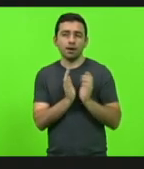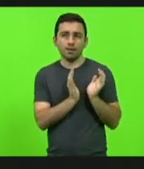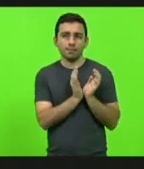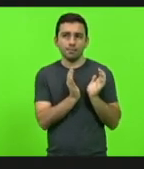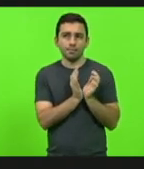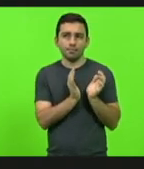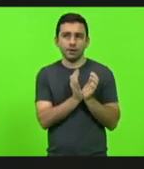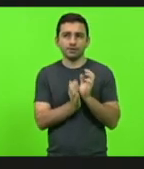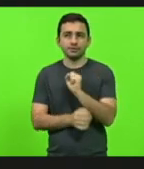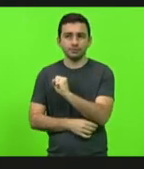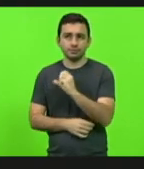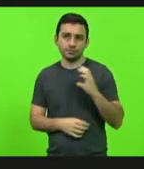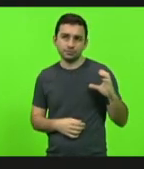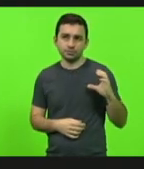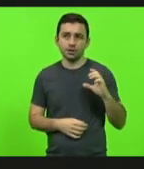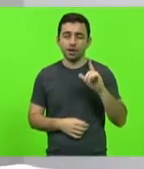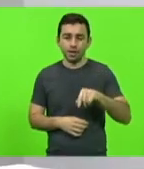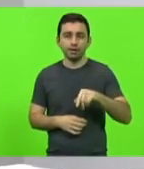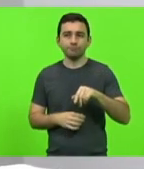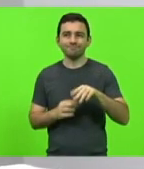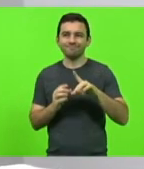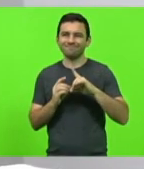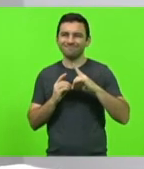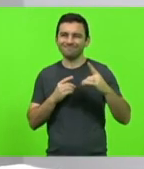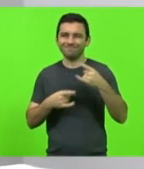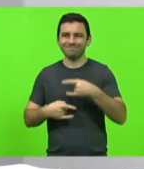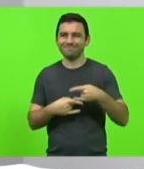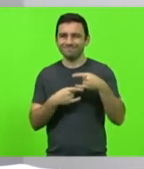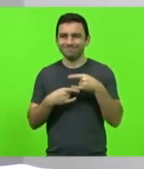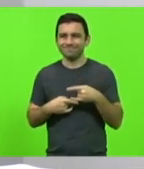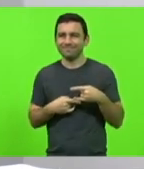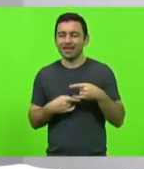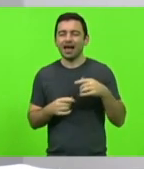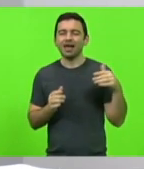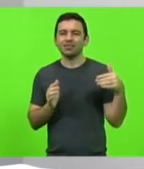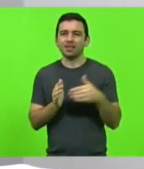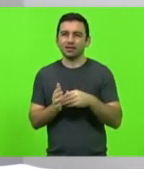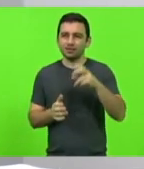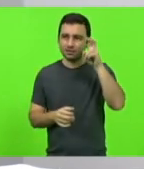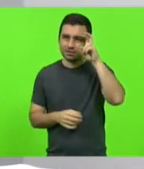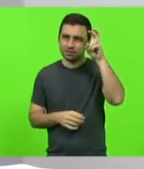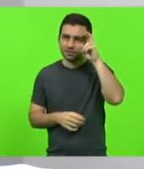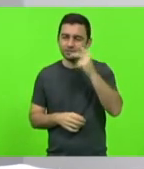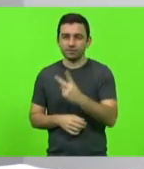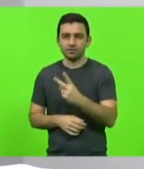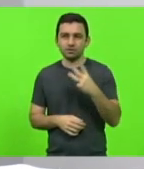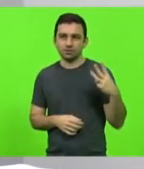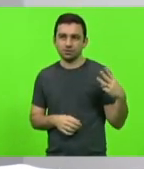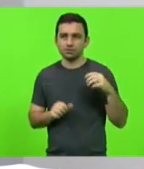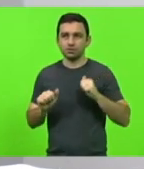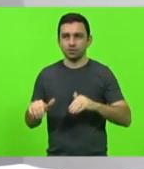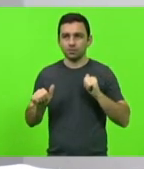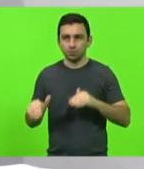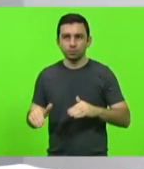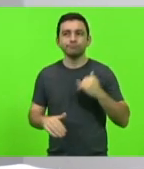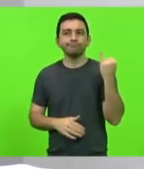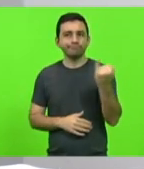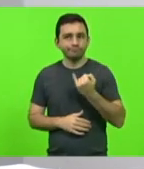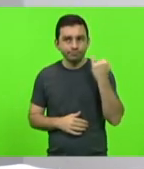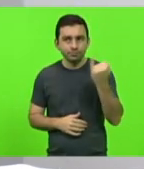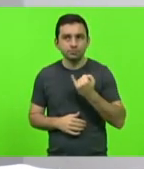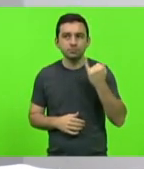irão ocorrer de forma online até a próxima quinta-feira dia 23 de setembro tão importante